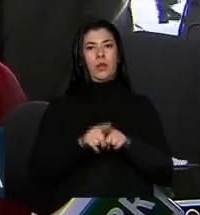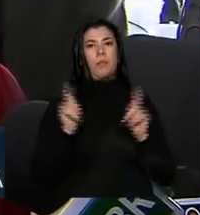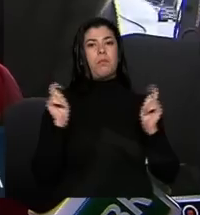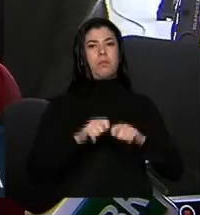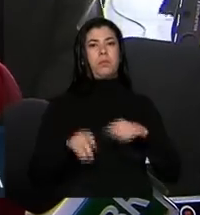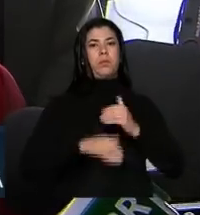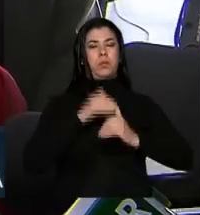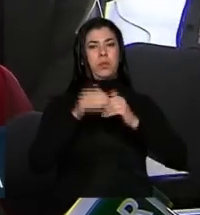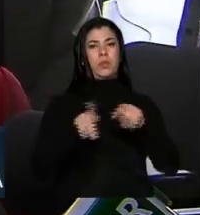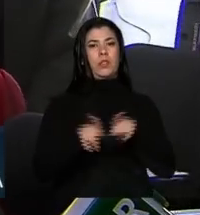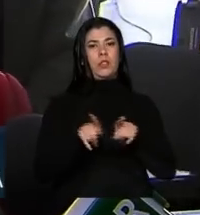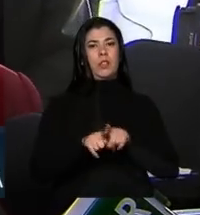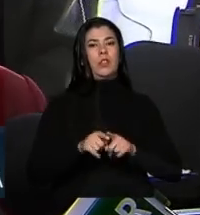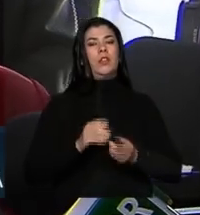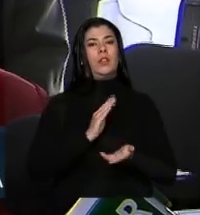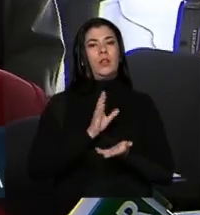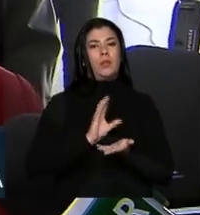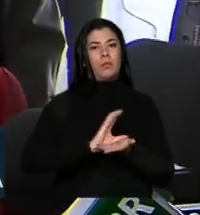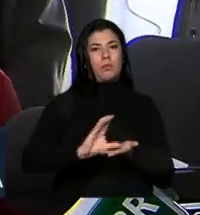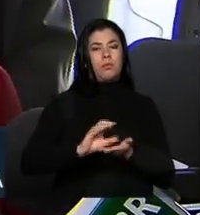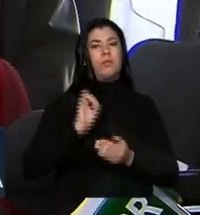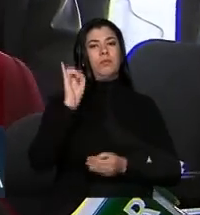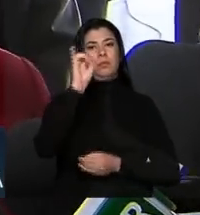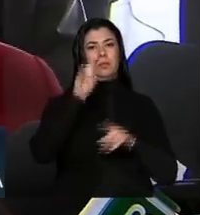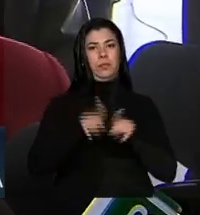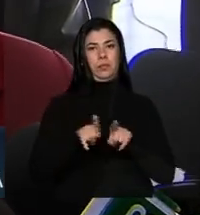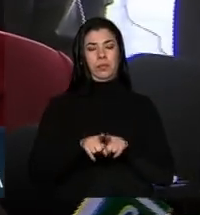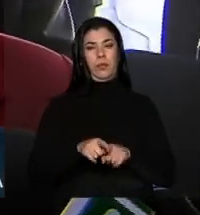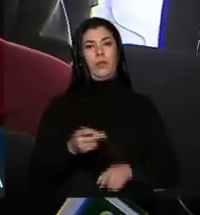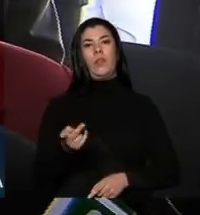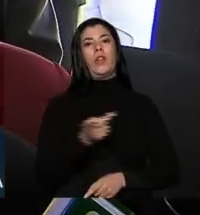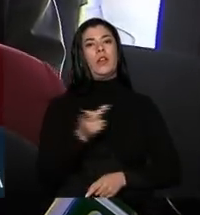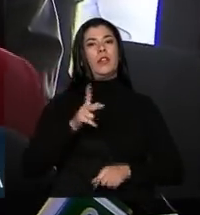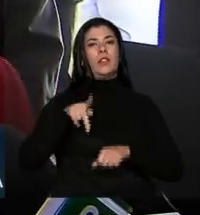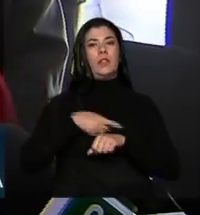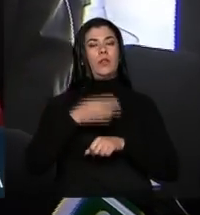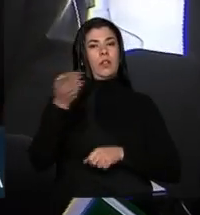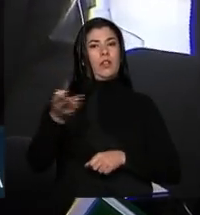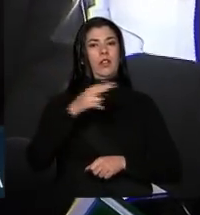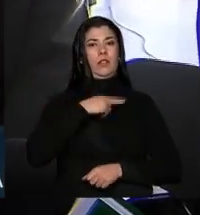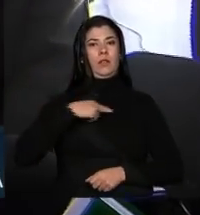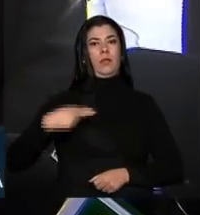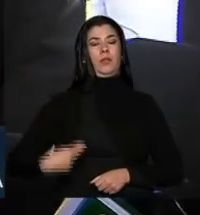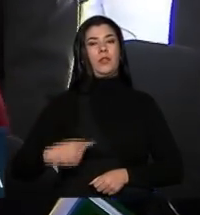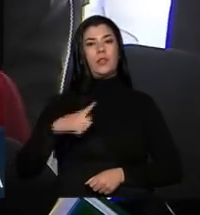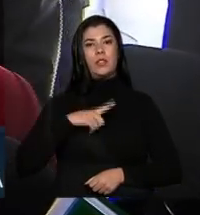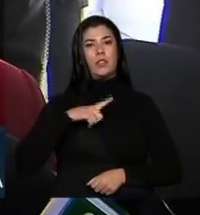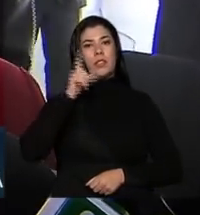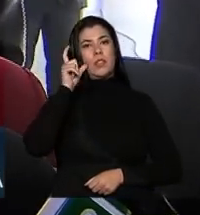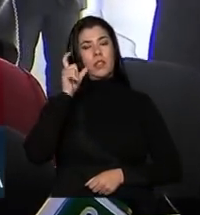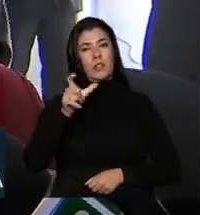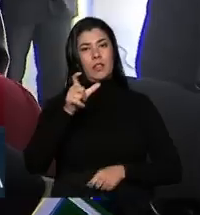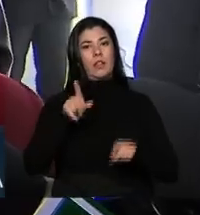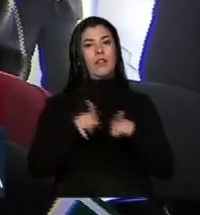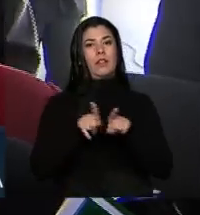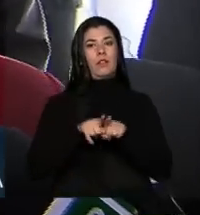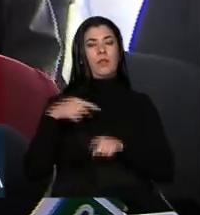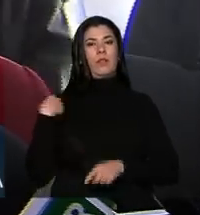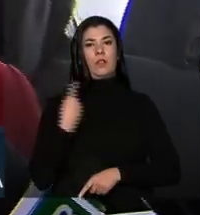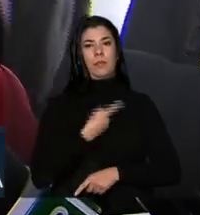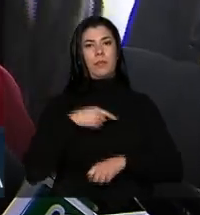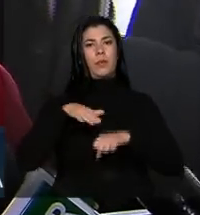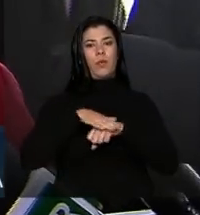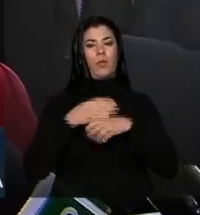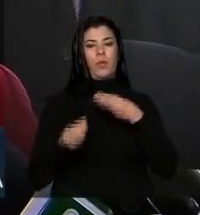de alavancar investimentos muito grande. Eles têm interesses e nós conversamos